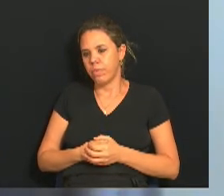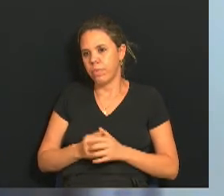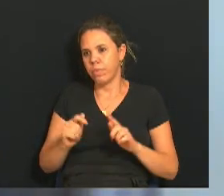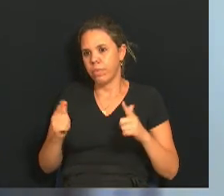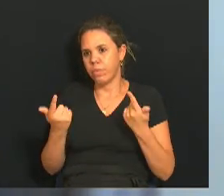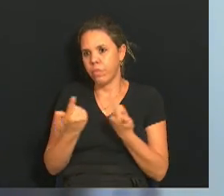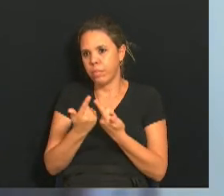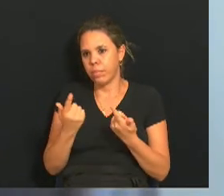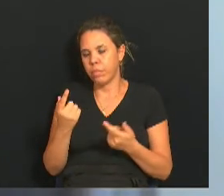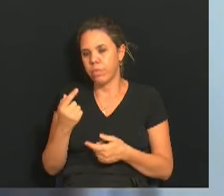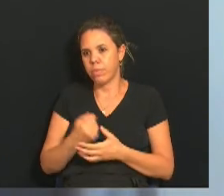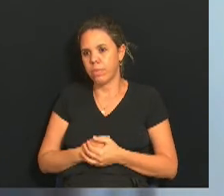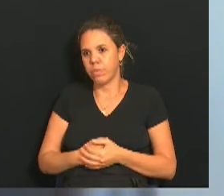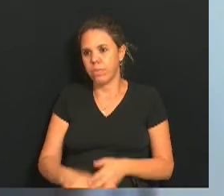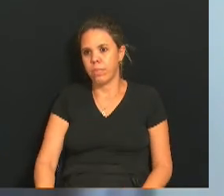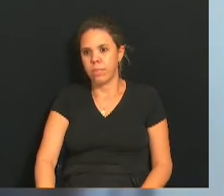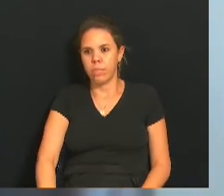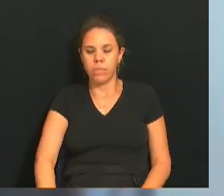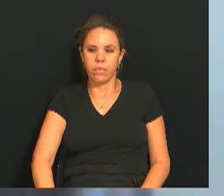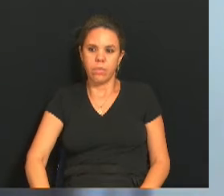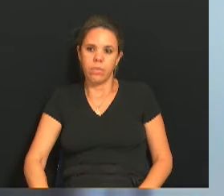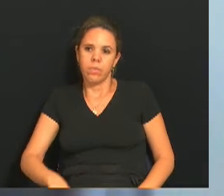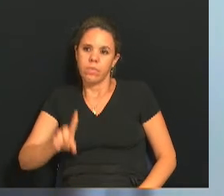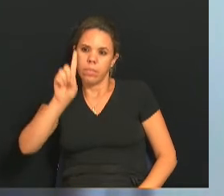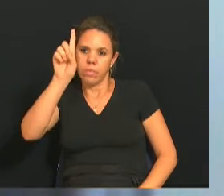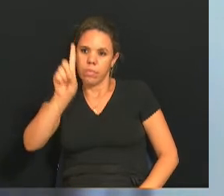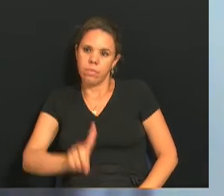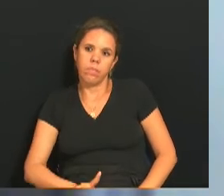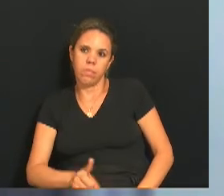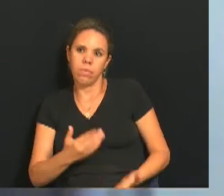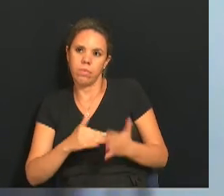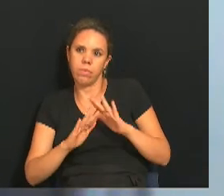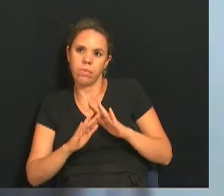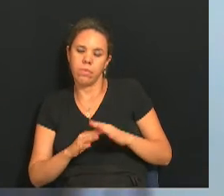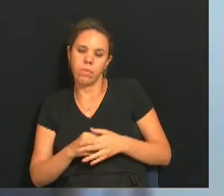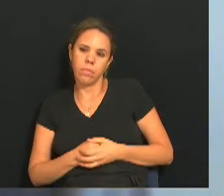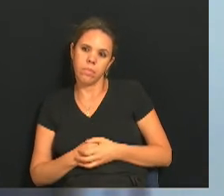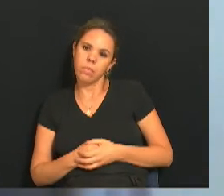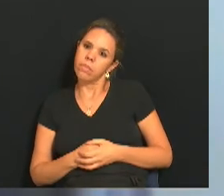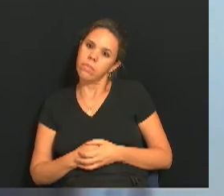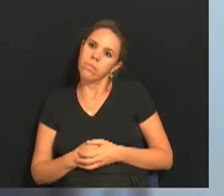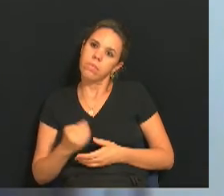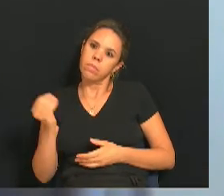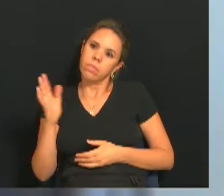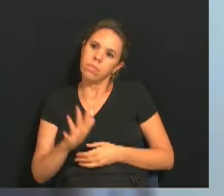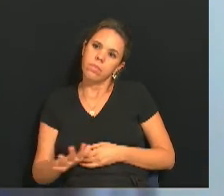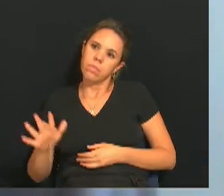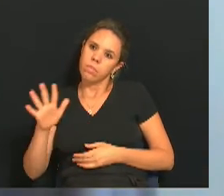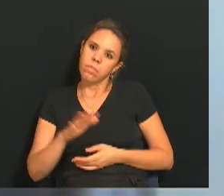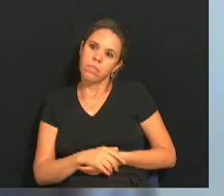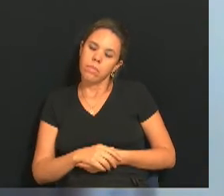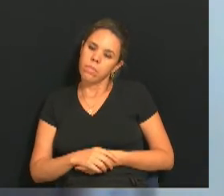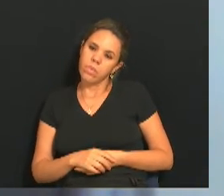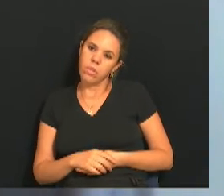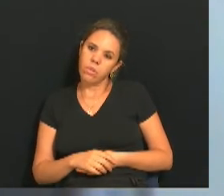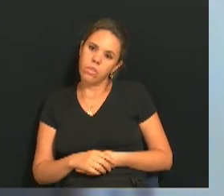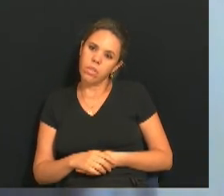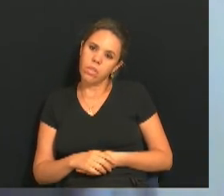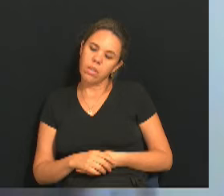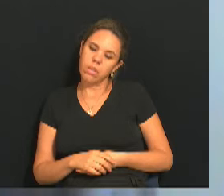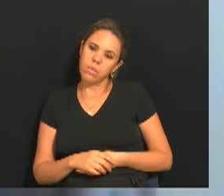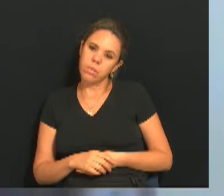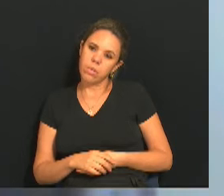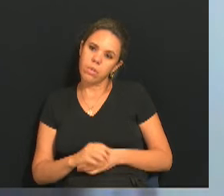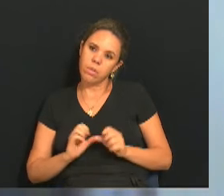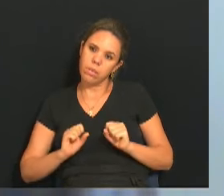de diretor de escola, que é uma questão que está colocada pelo Plano Nacional, né? Também não estou aqui fazendo a defesa,